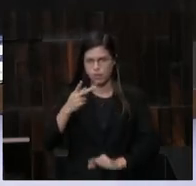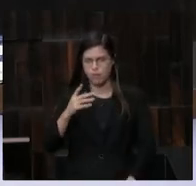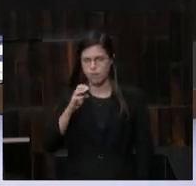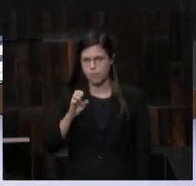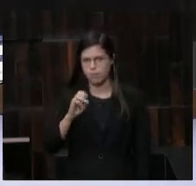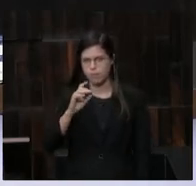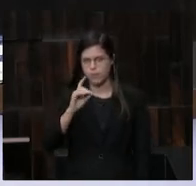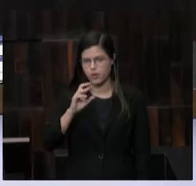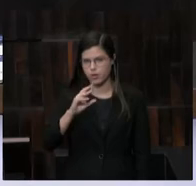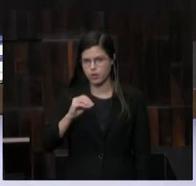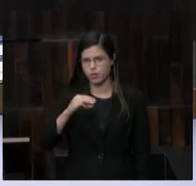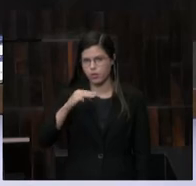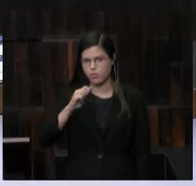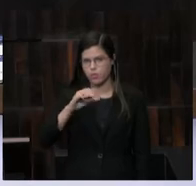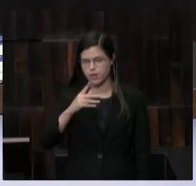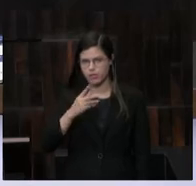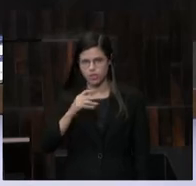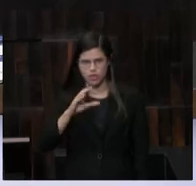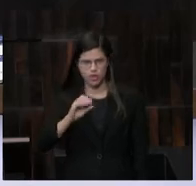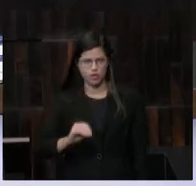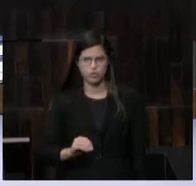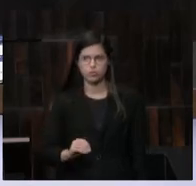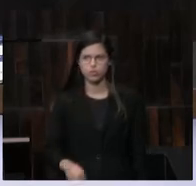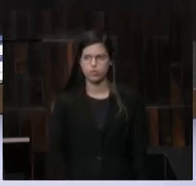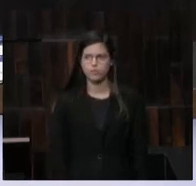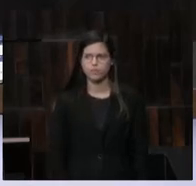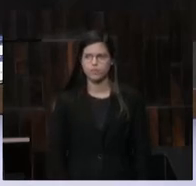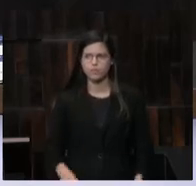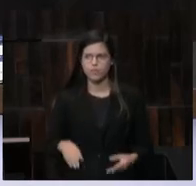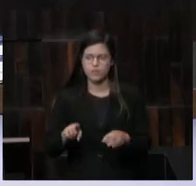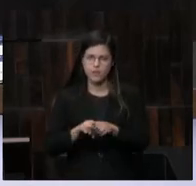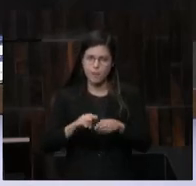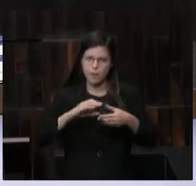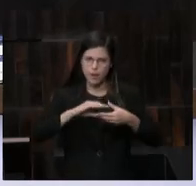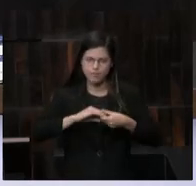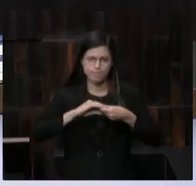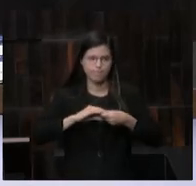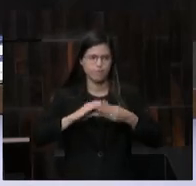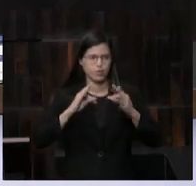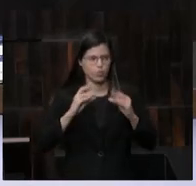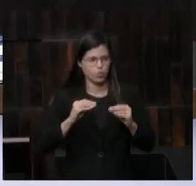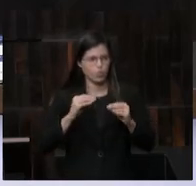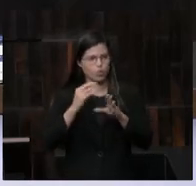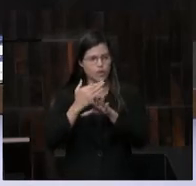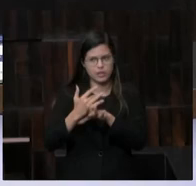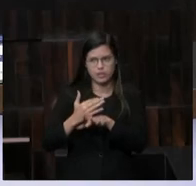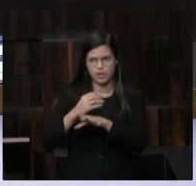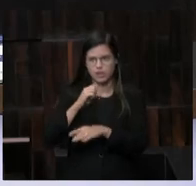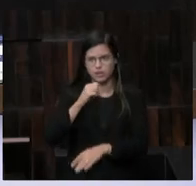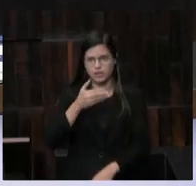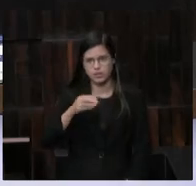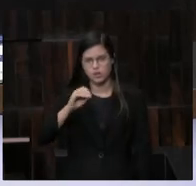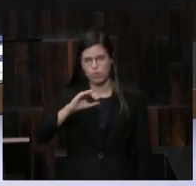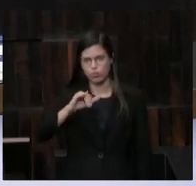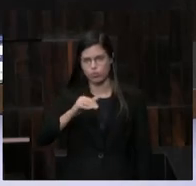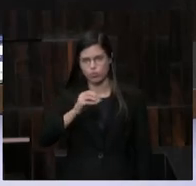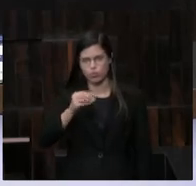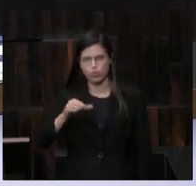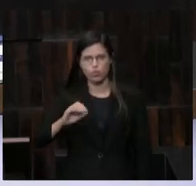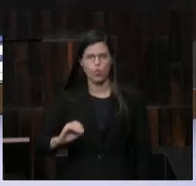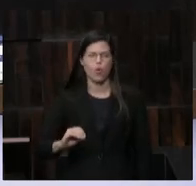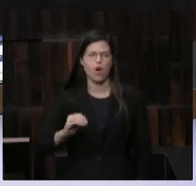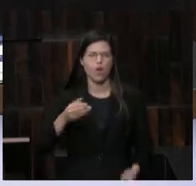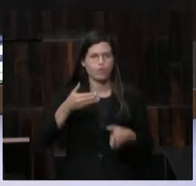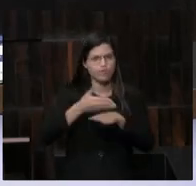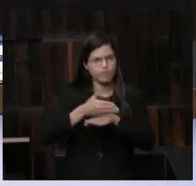e saudando eles, eu saúdo a todos de São João da Barra que estão aqui, que vieram